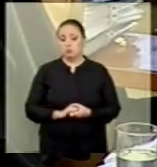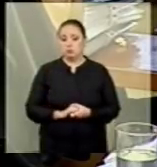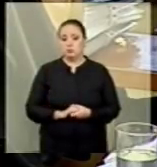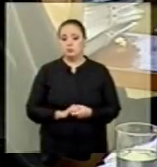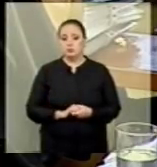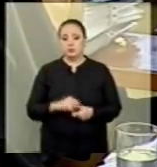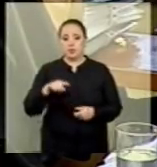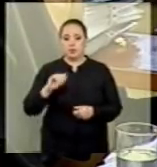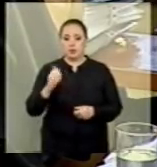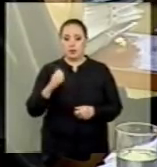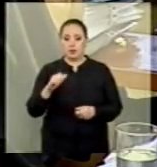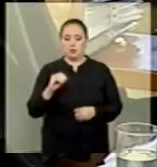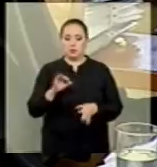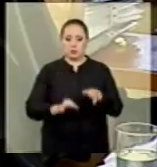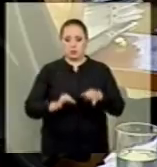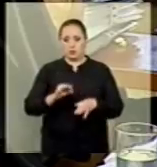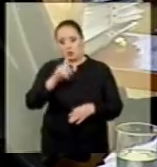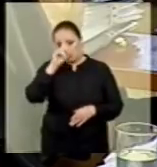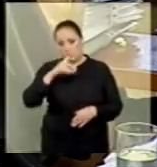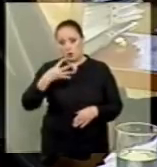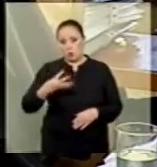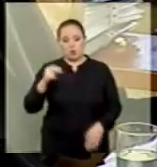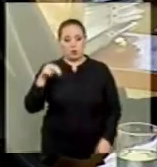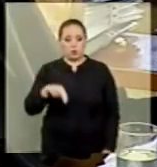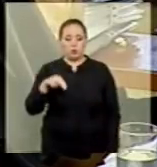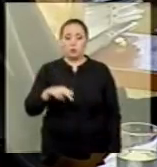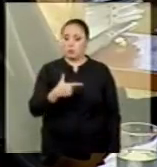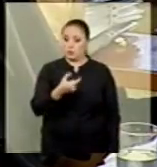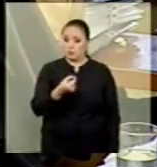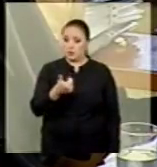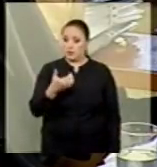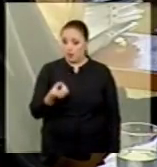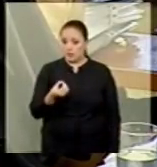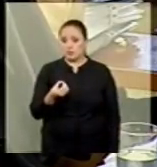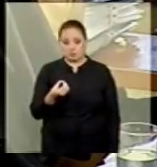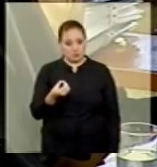Esta ação foi julgada em 4 de novembro de 2010.